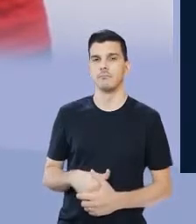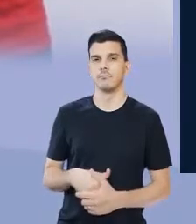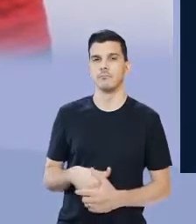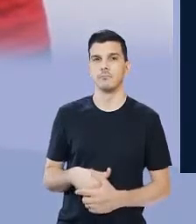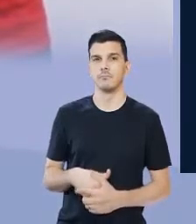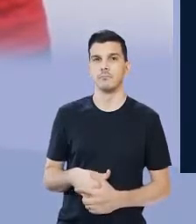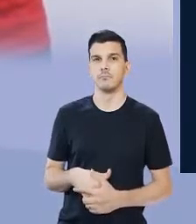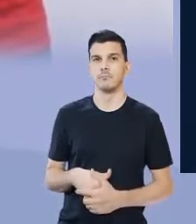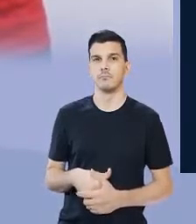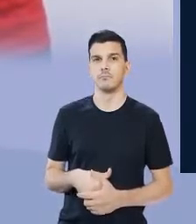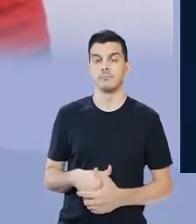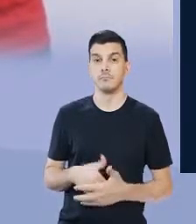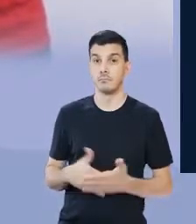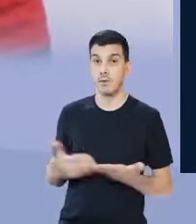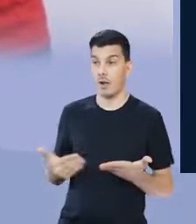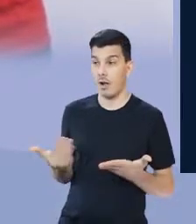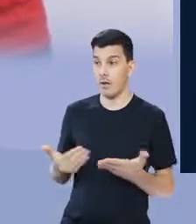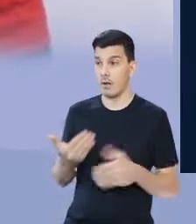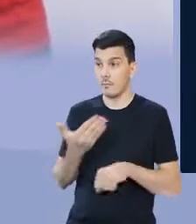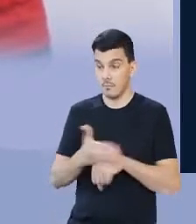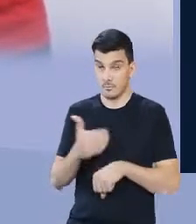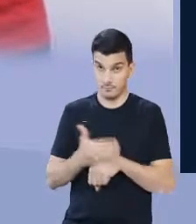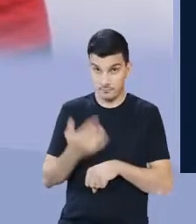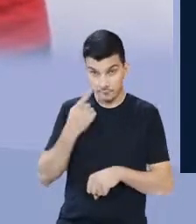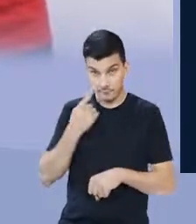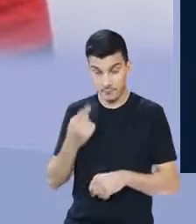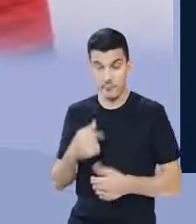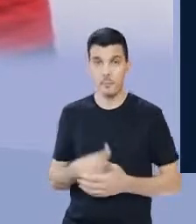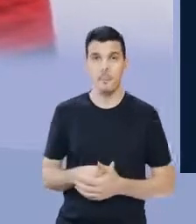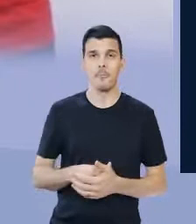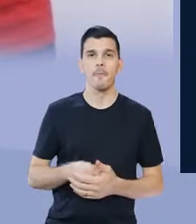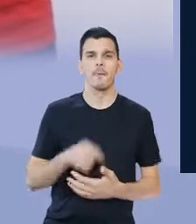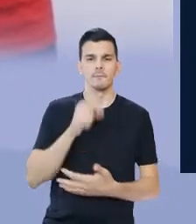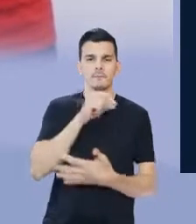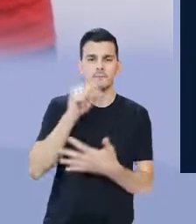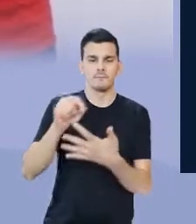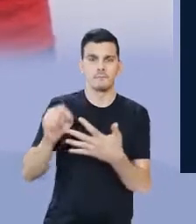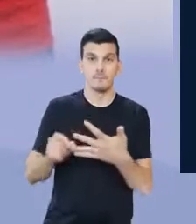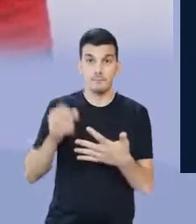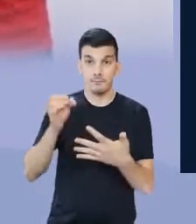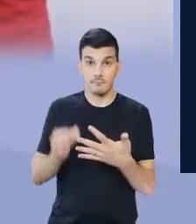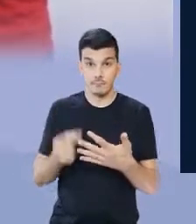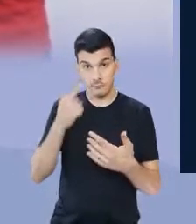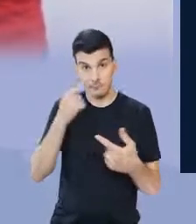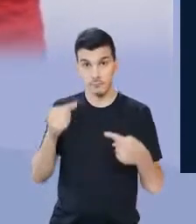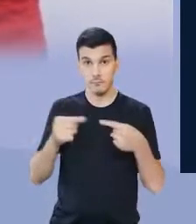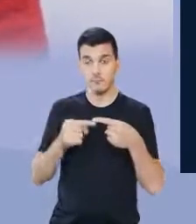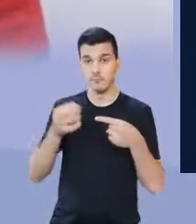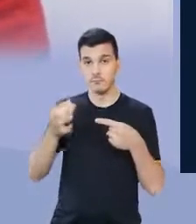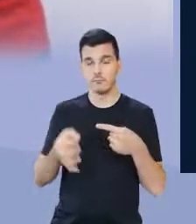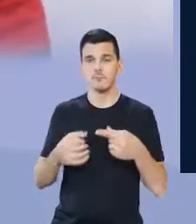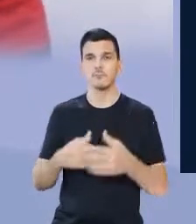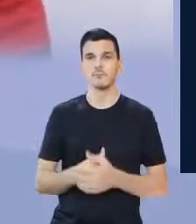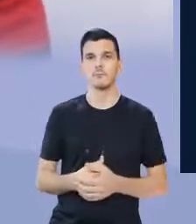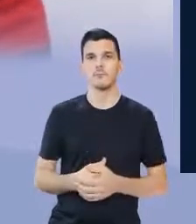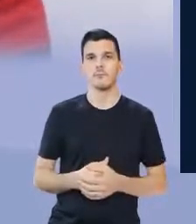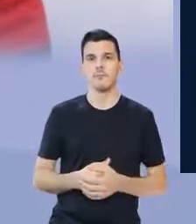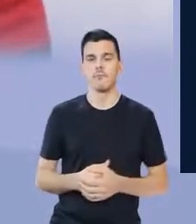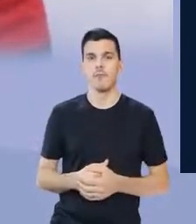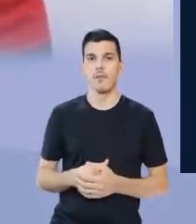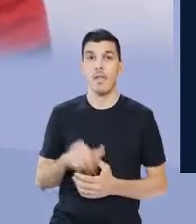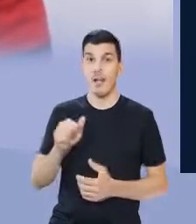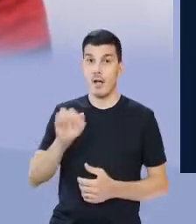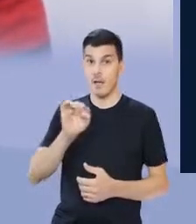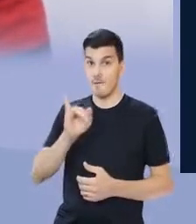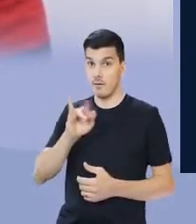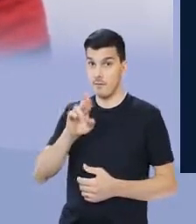Então, vamos praticar mais um pouco. Cenário alternativa que corresponde à forma afirmativa do segmento. Opa, você já botou o olho ali, já